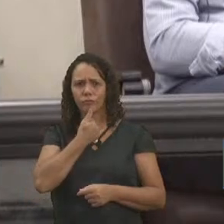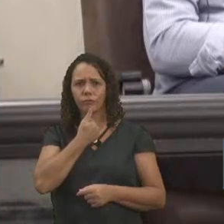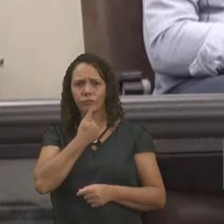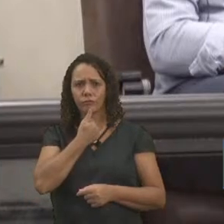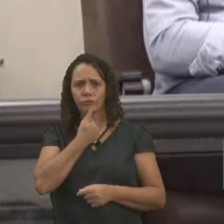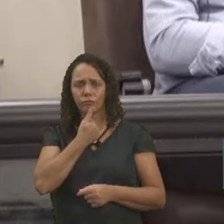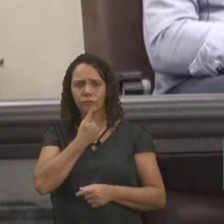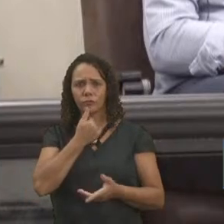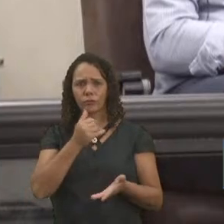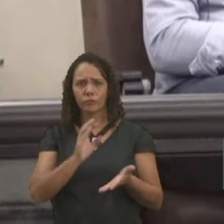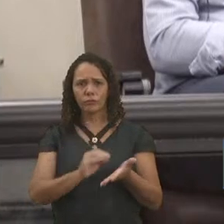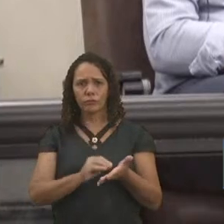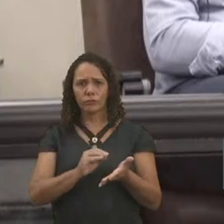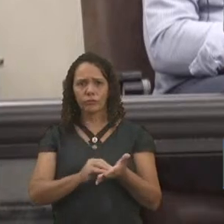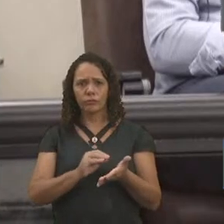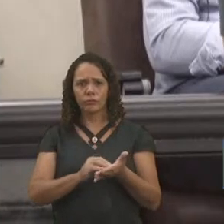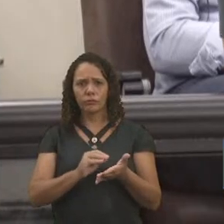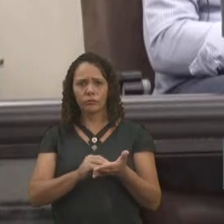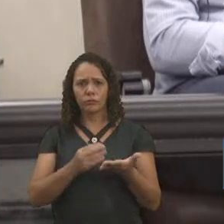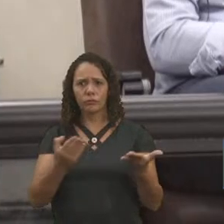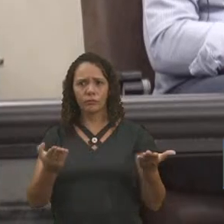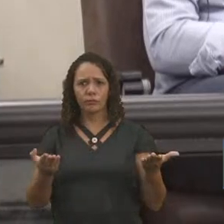com a falta de